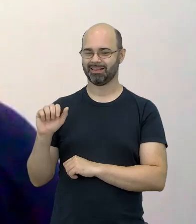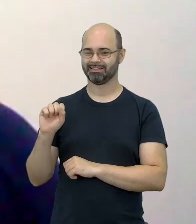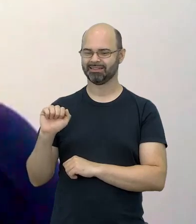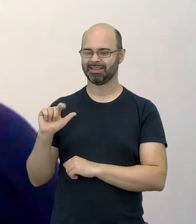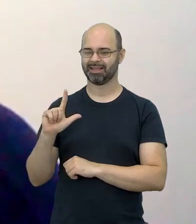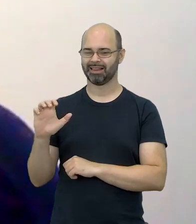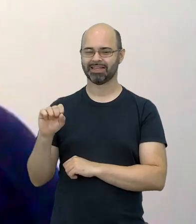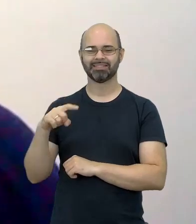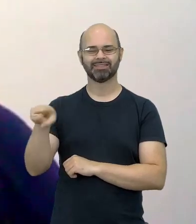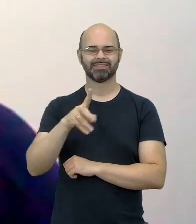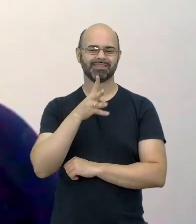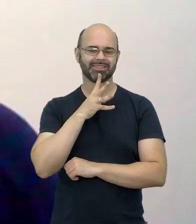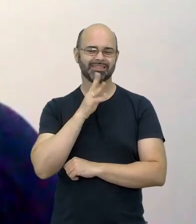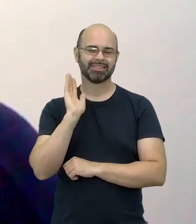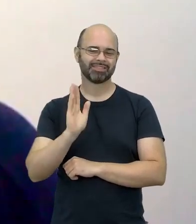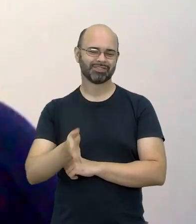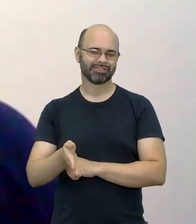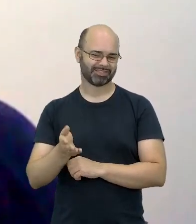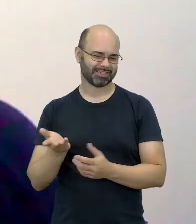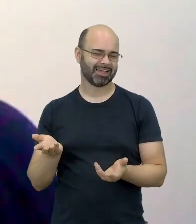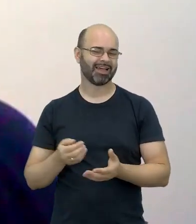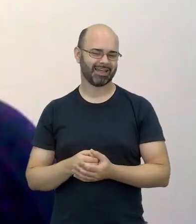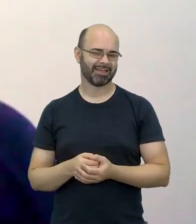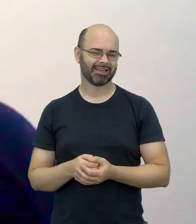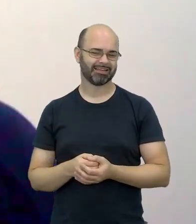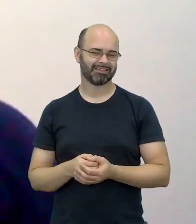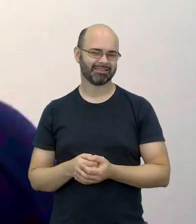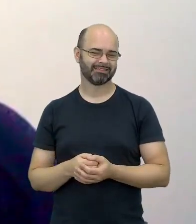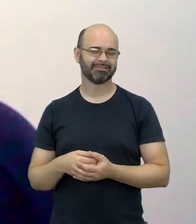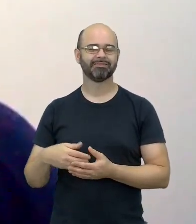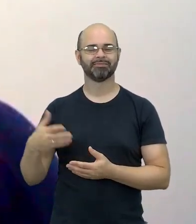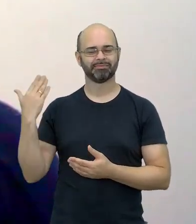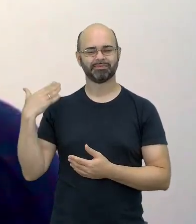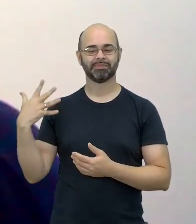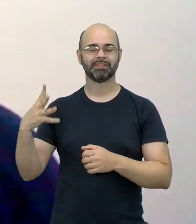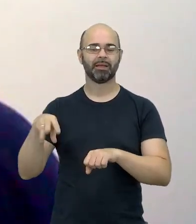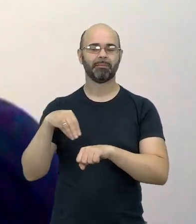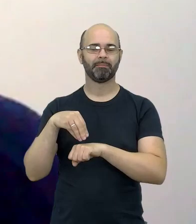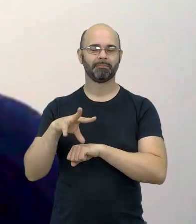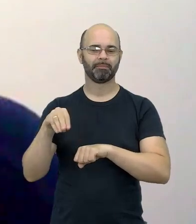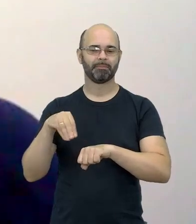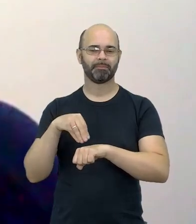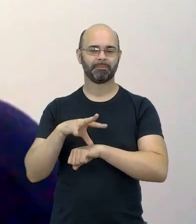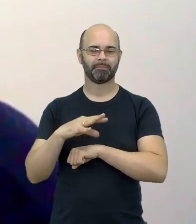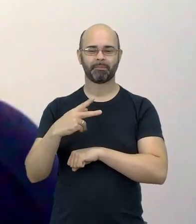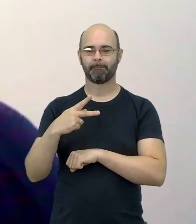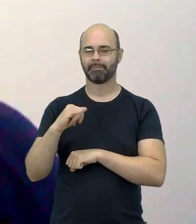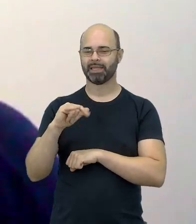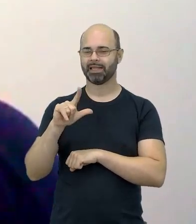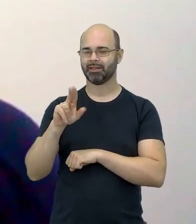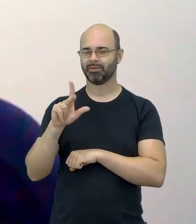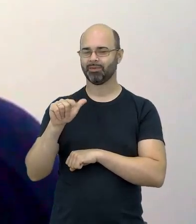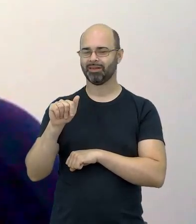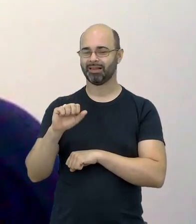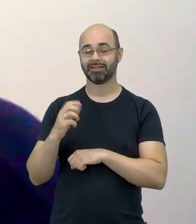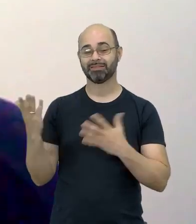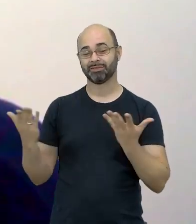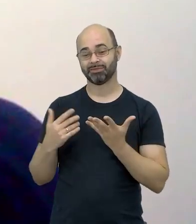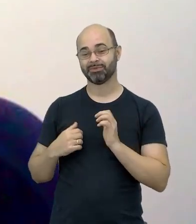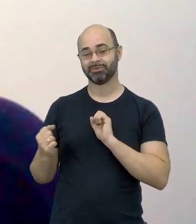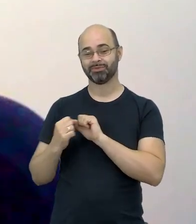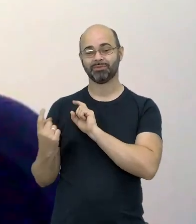já conhecem, né, da formação das pílulas. Hoje ela está aqui me acompanhando na